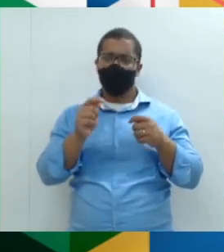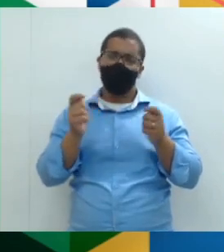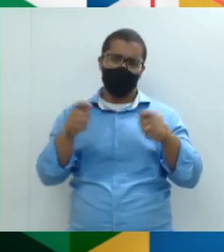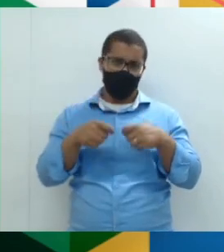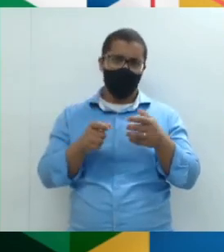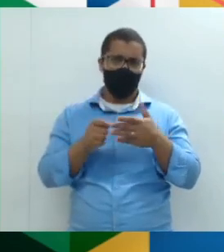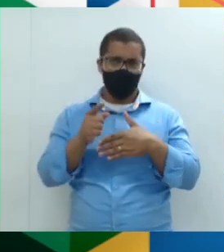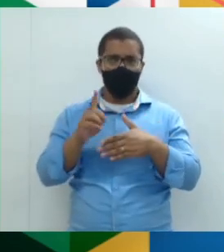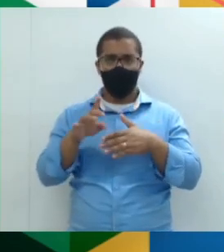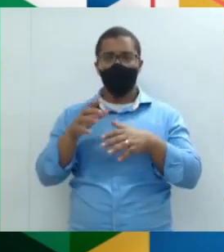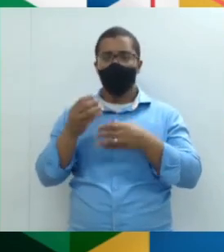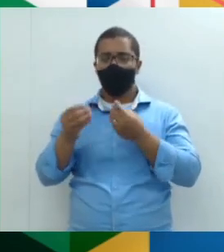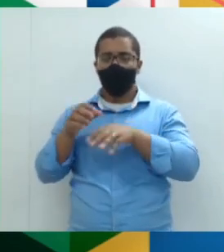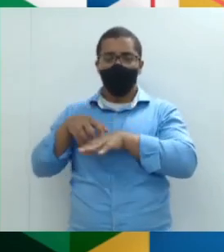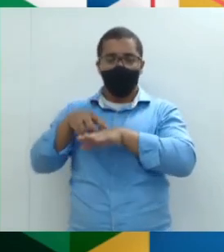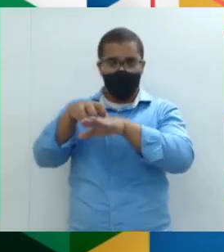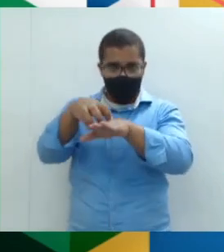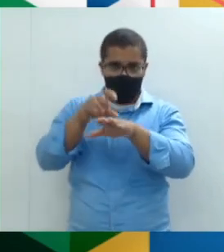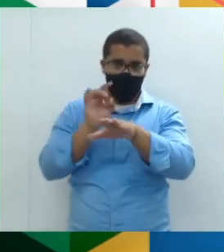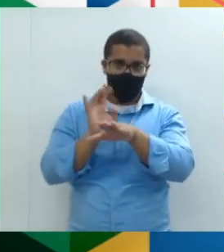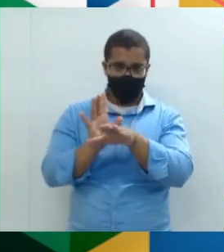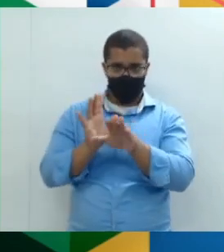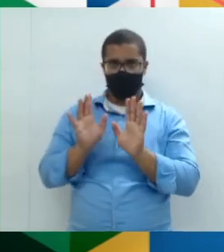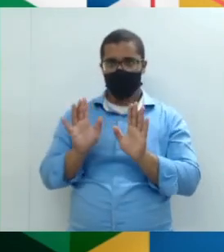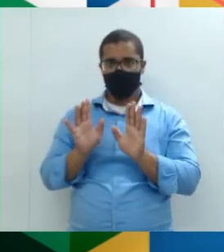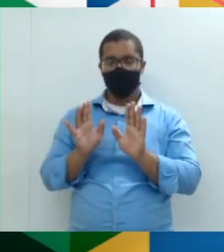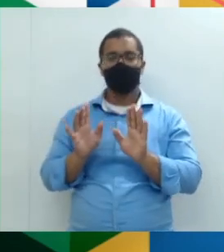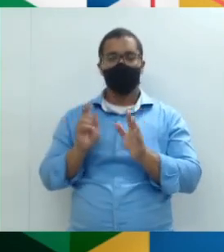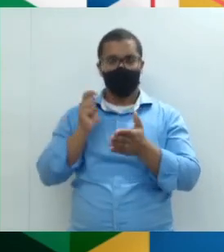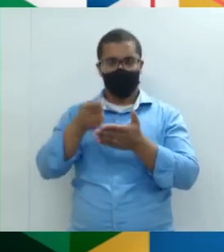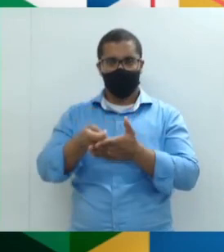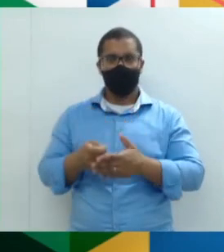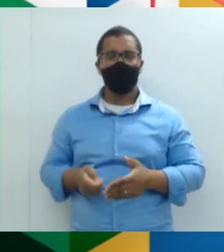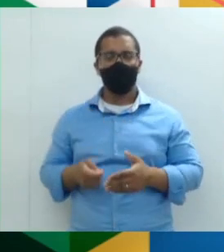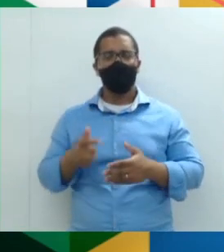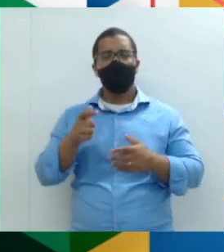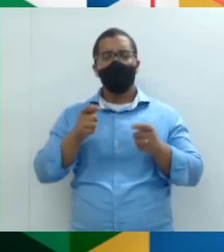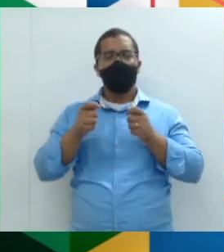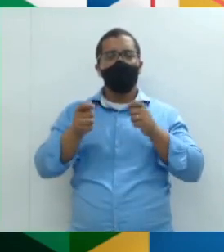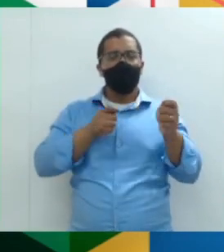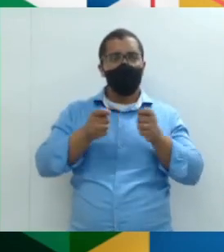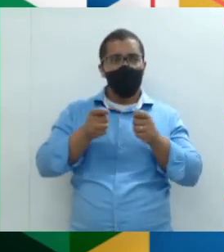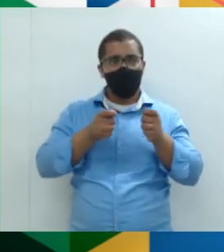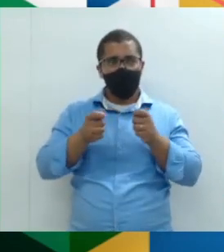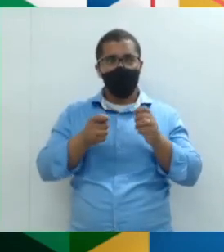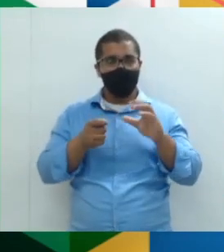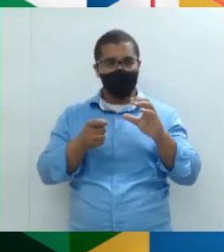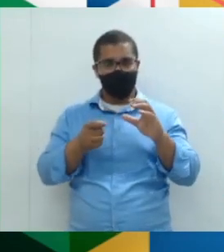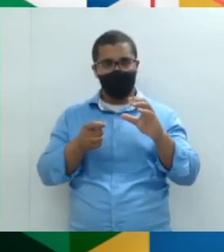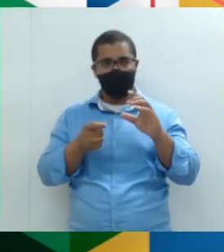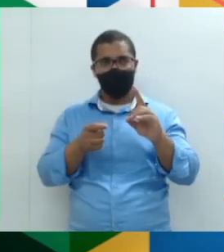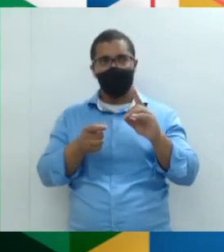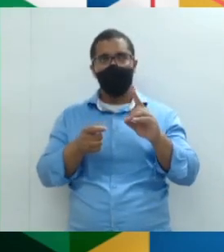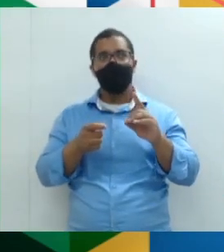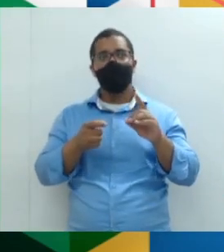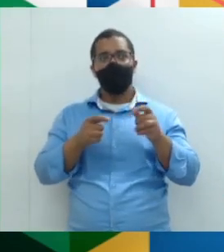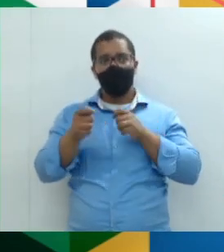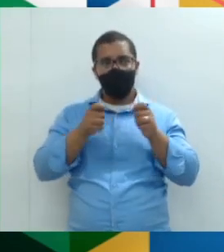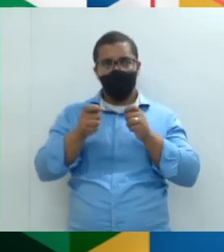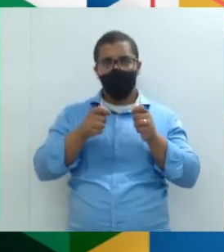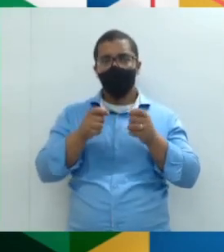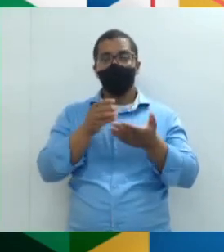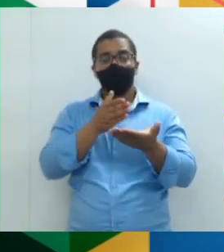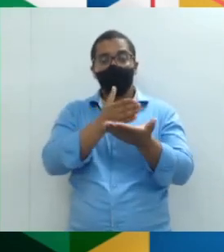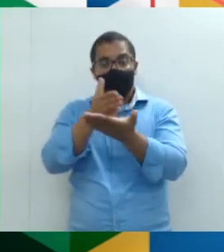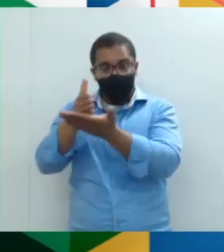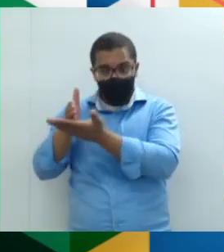custo do transporte. Letra D. O controle da realidade social exigia que os cristãos distribuíssem os excedentes entre seus